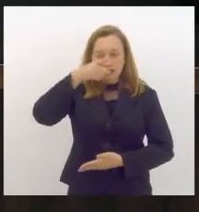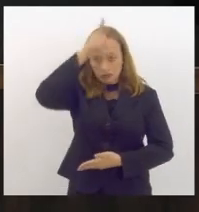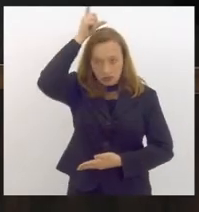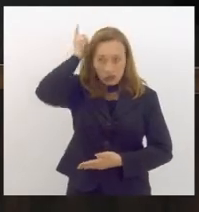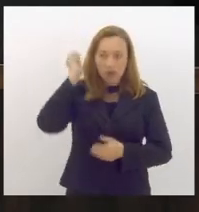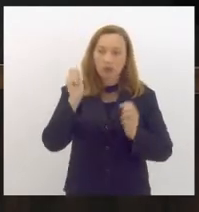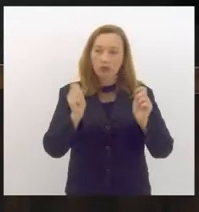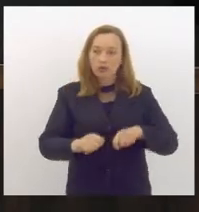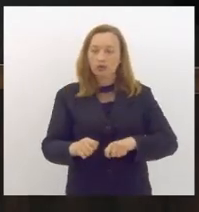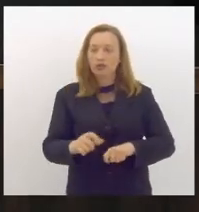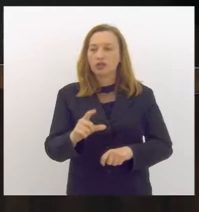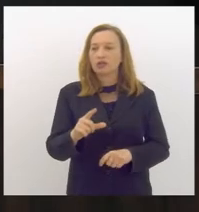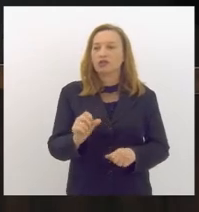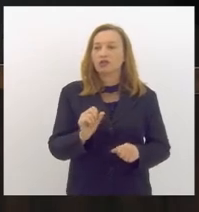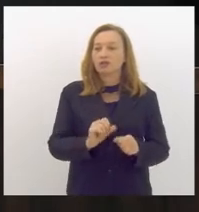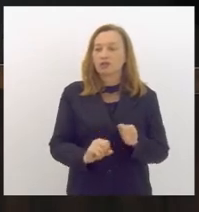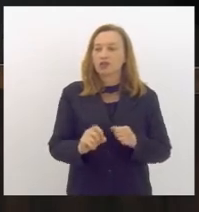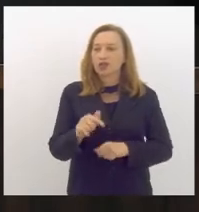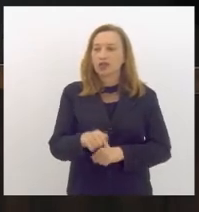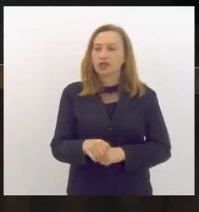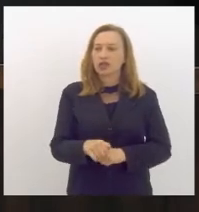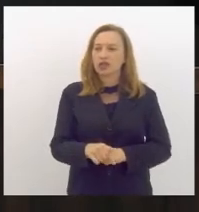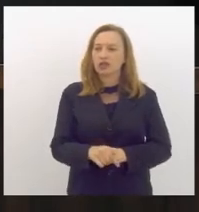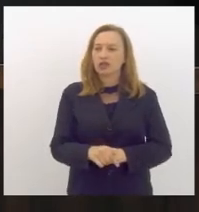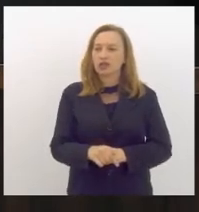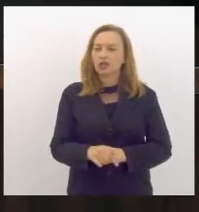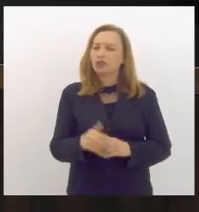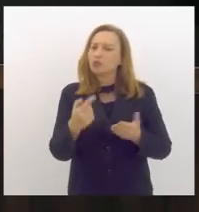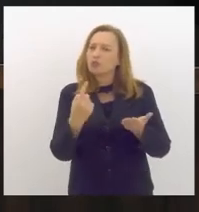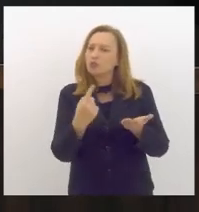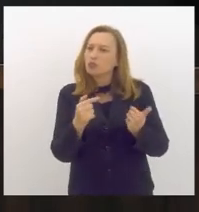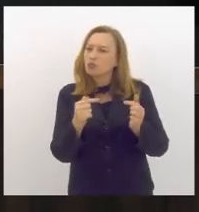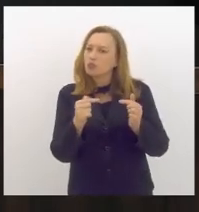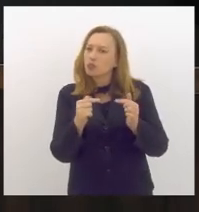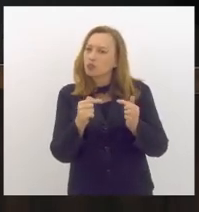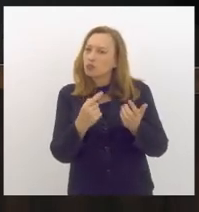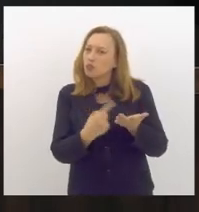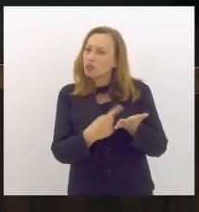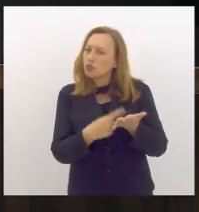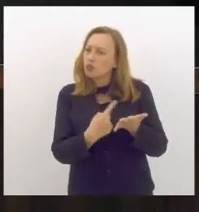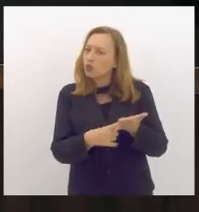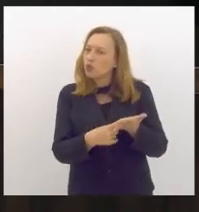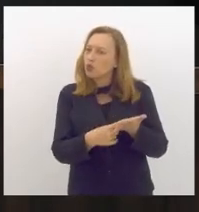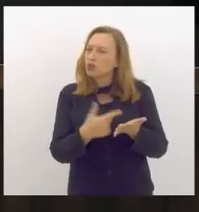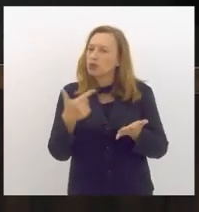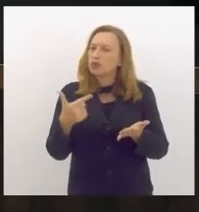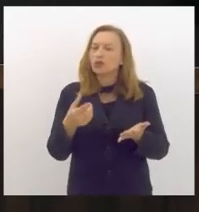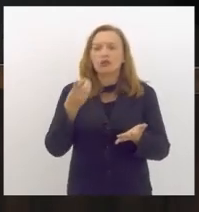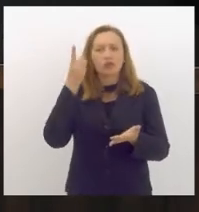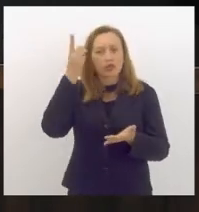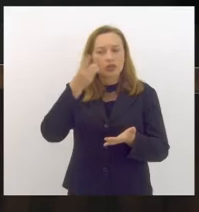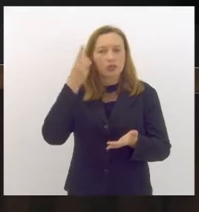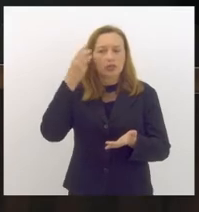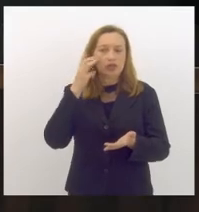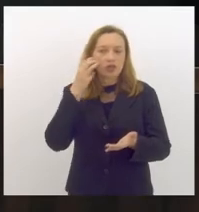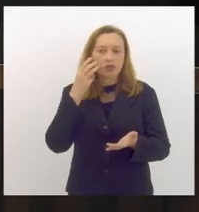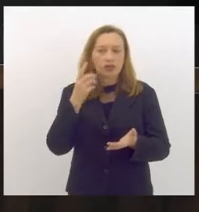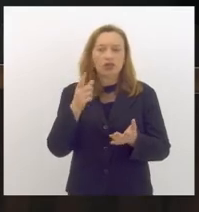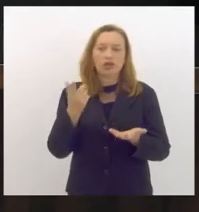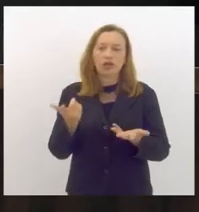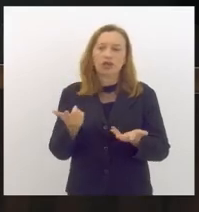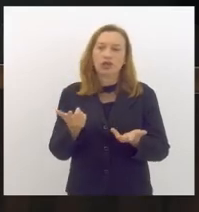gente fazer aqui um acordo, que segundo o Valdec estava bem adiantado em